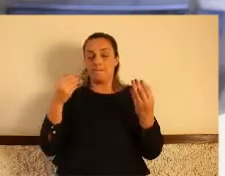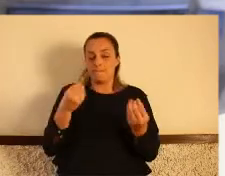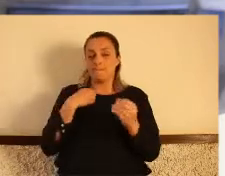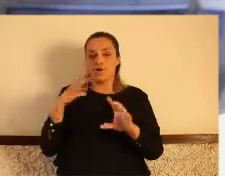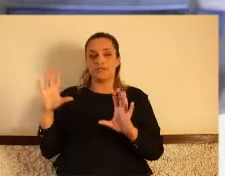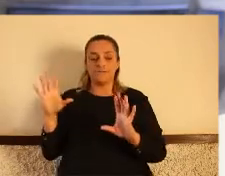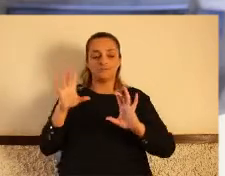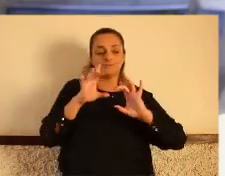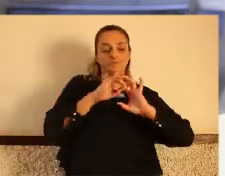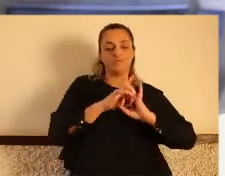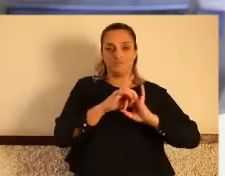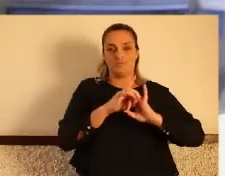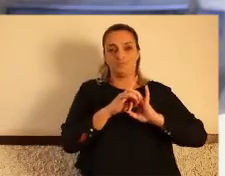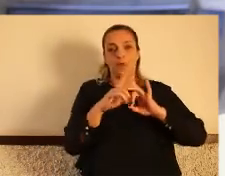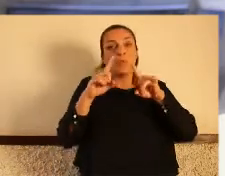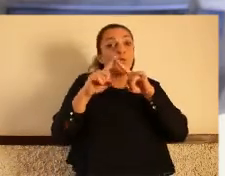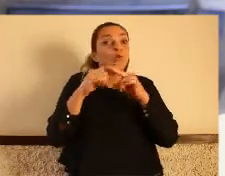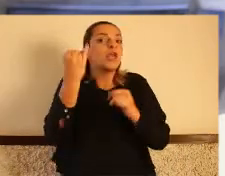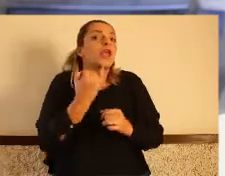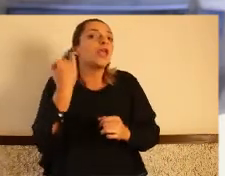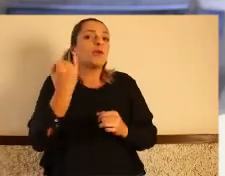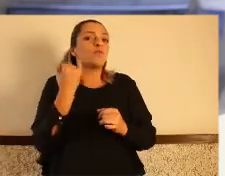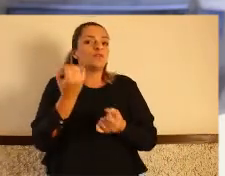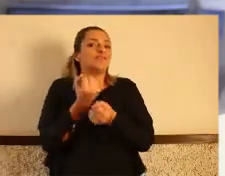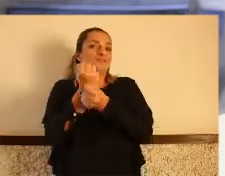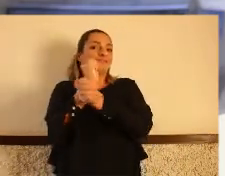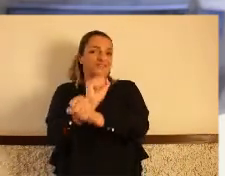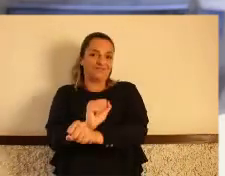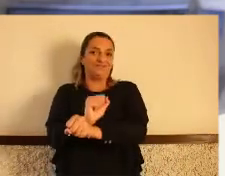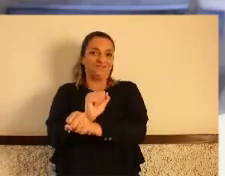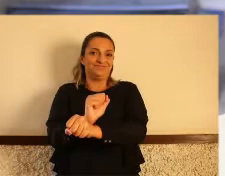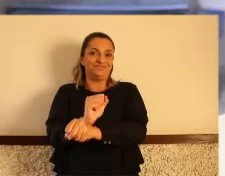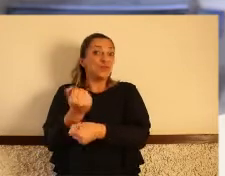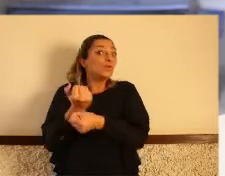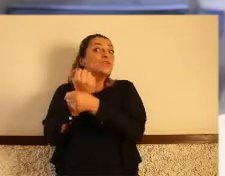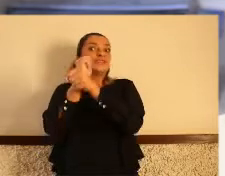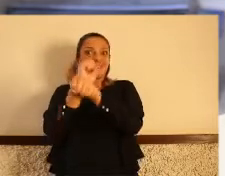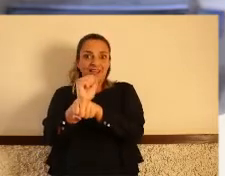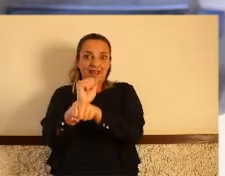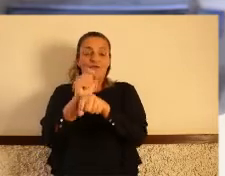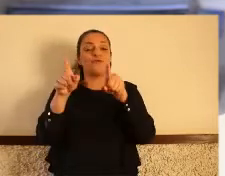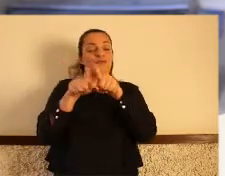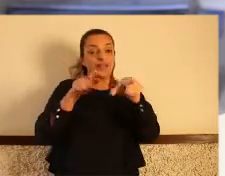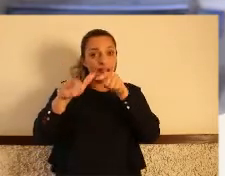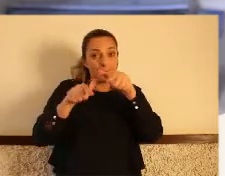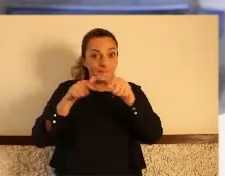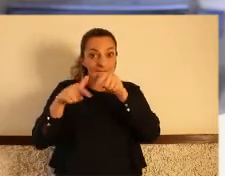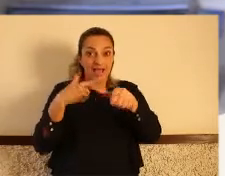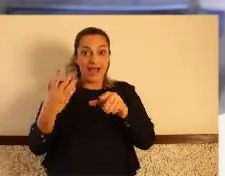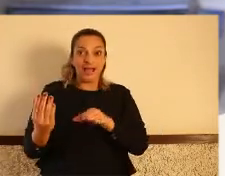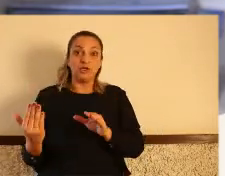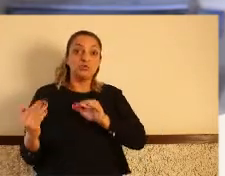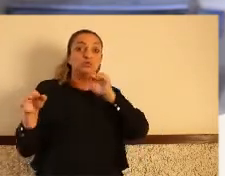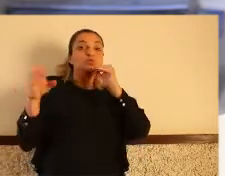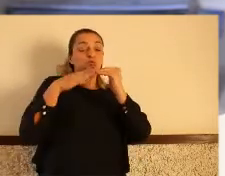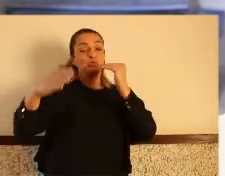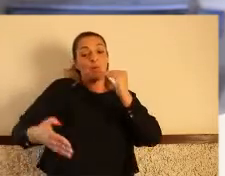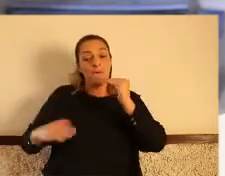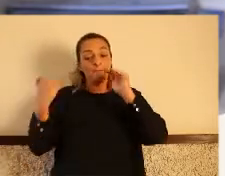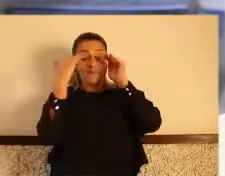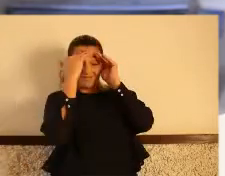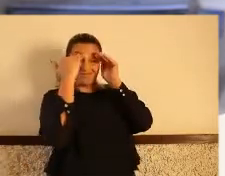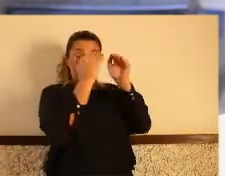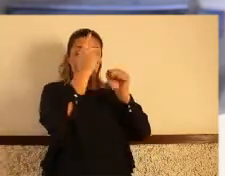possa entender a importância do escravo. O escravo lidera um grupo de privilegiados